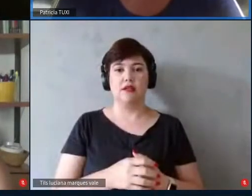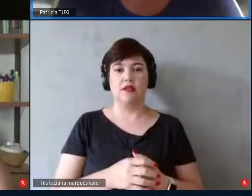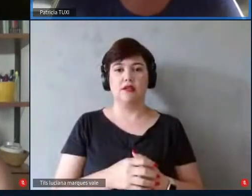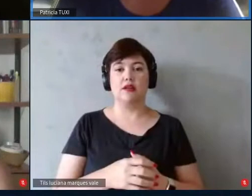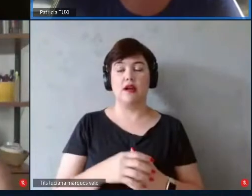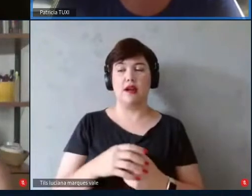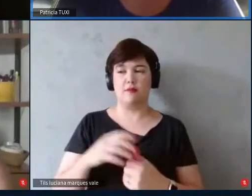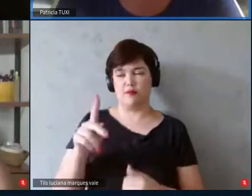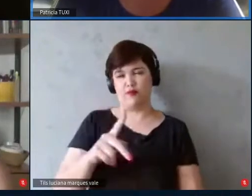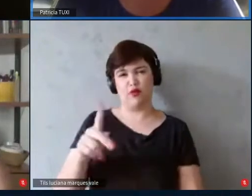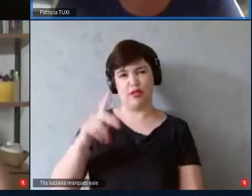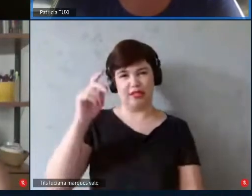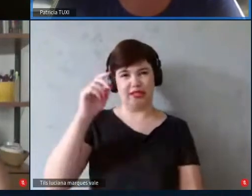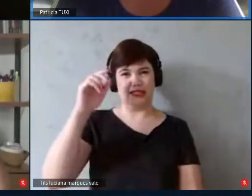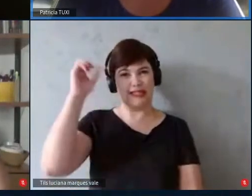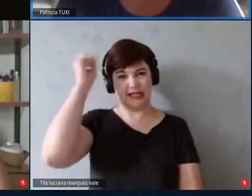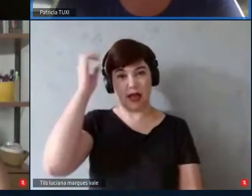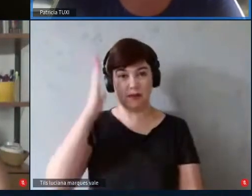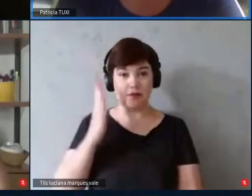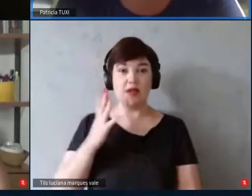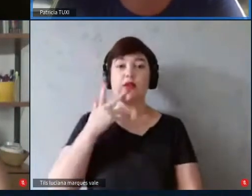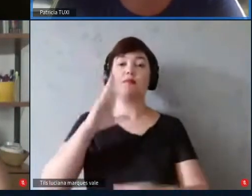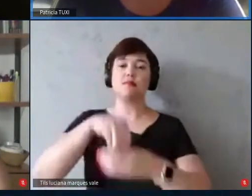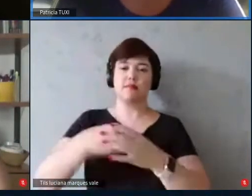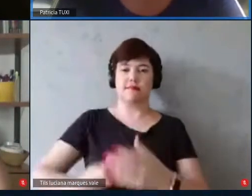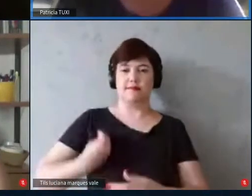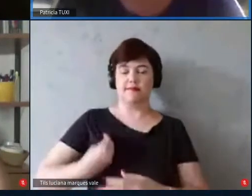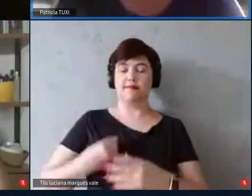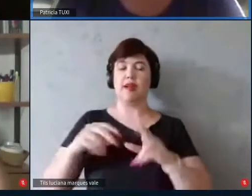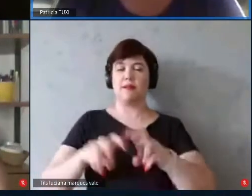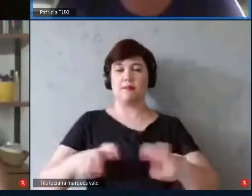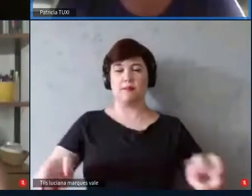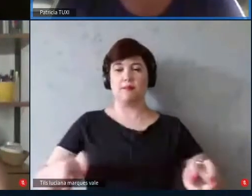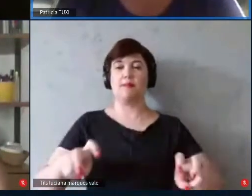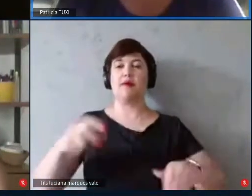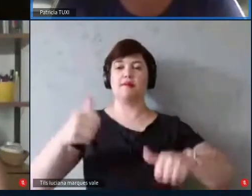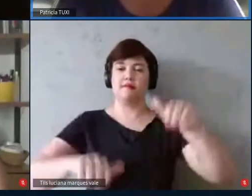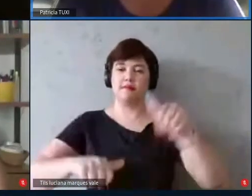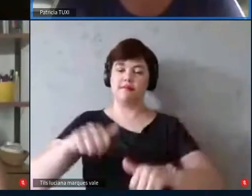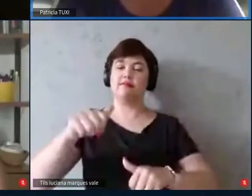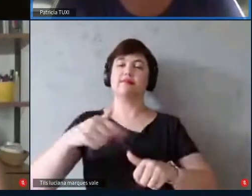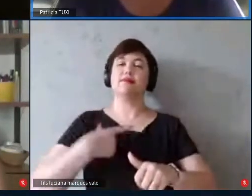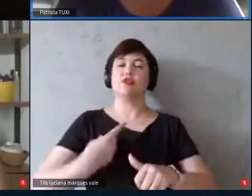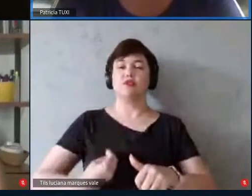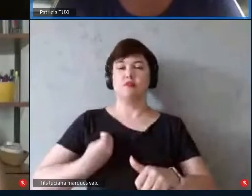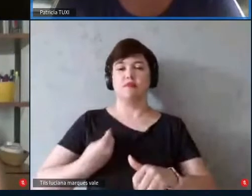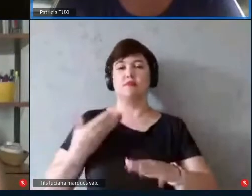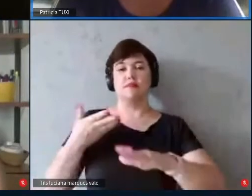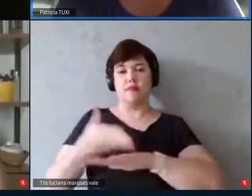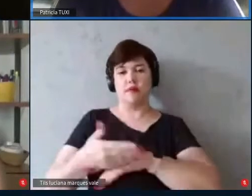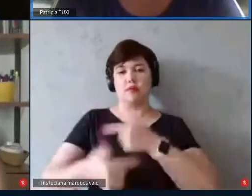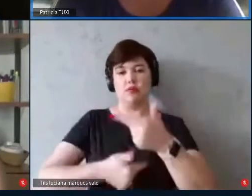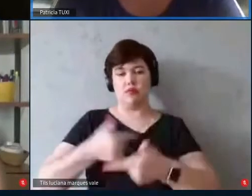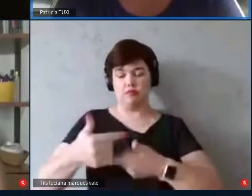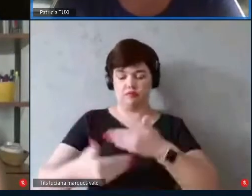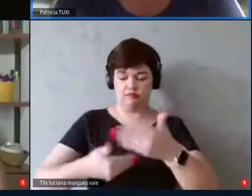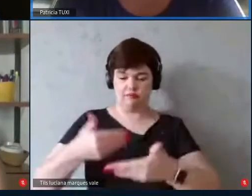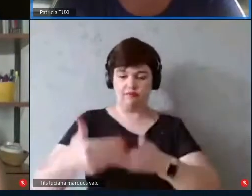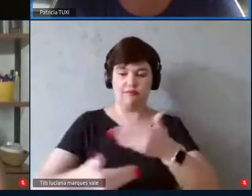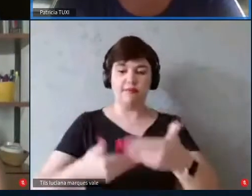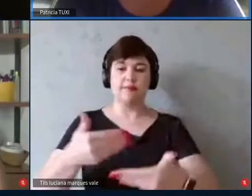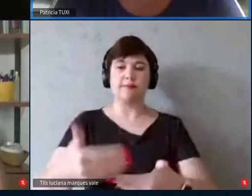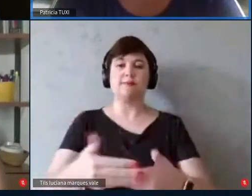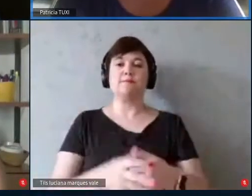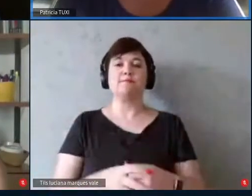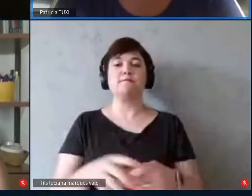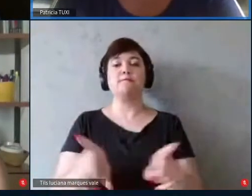Sabine pela oportunidade de estar nessa banca, pela oportunidade de ter participado da construção desse processo.